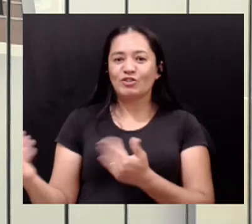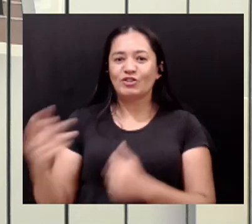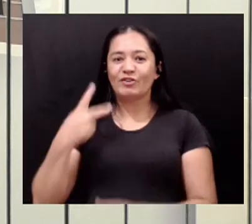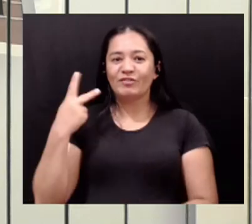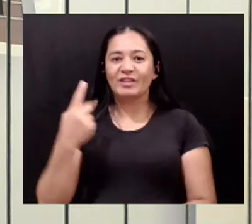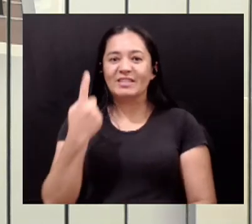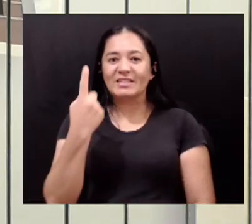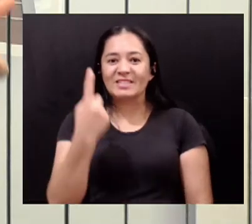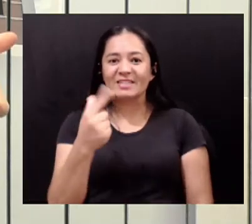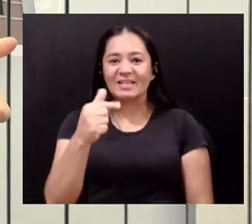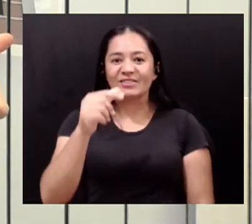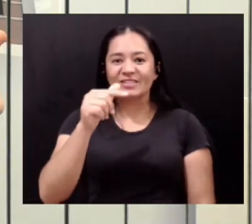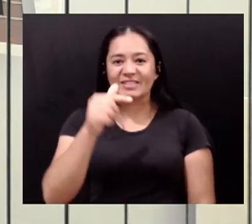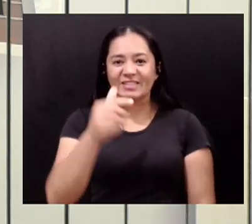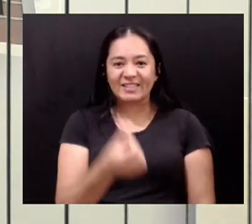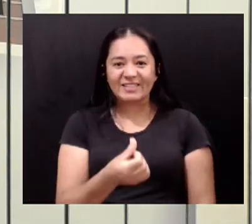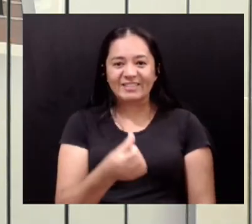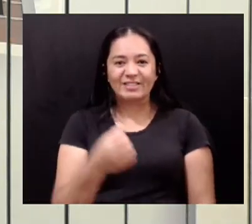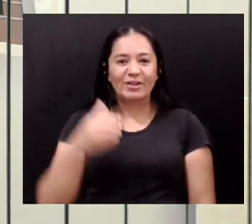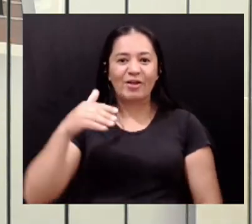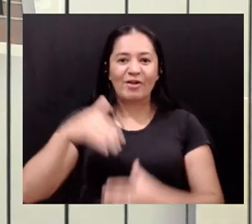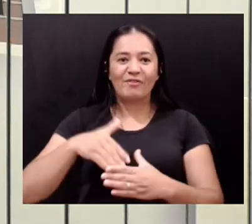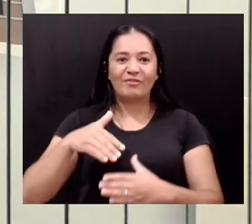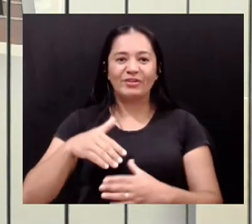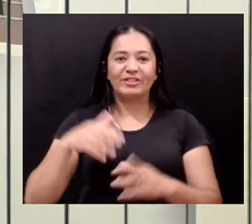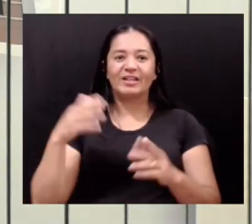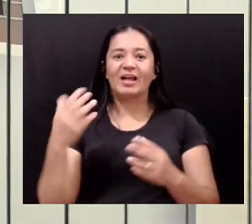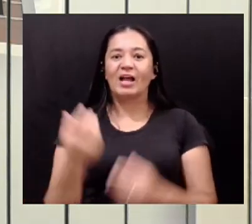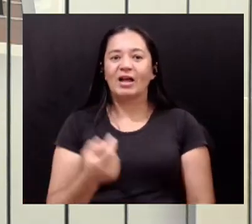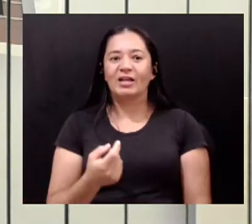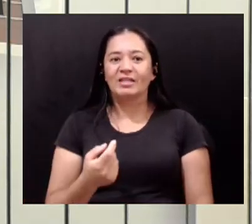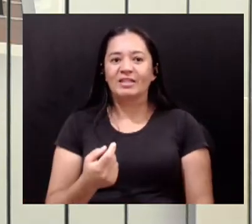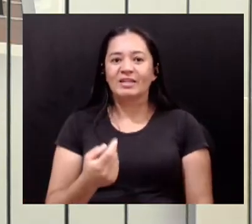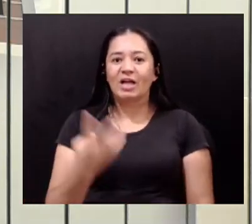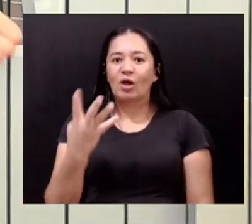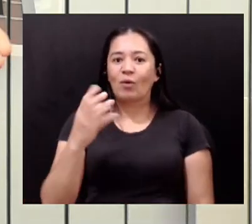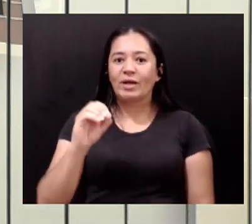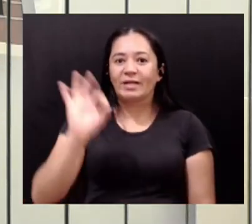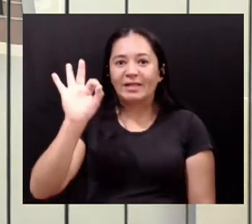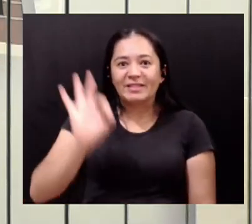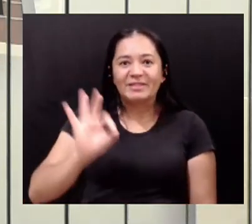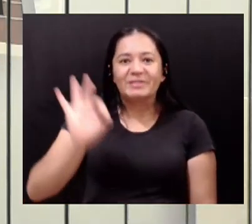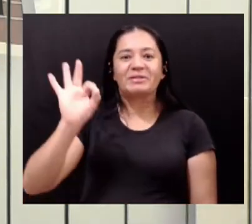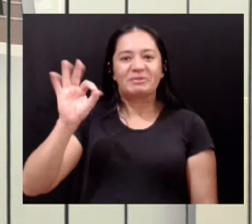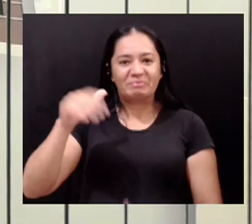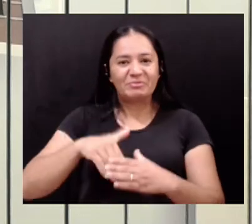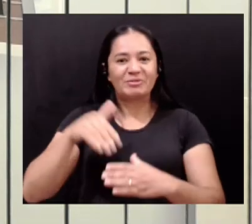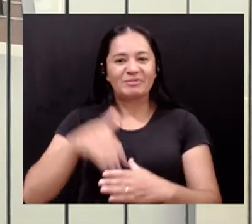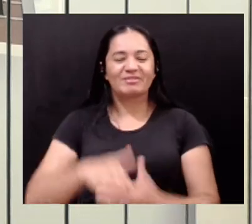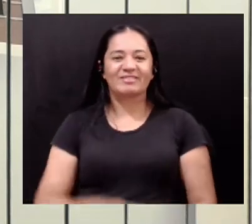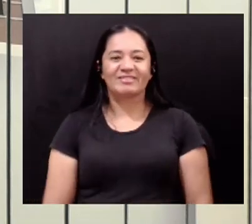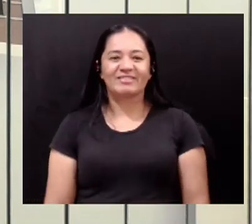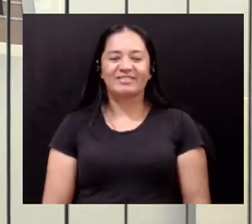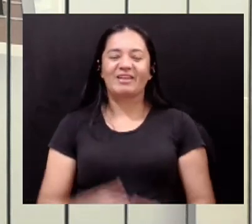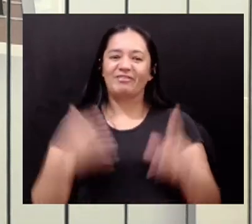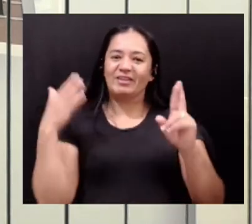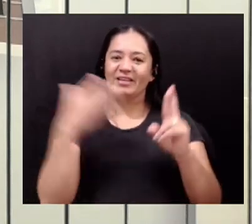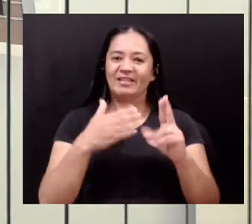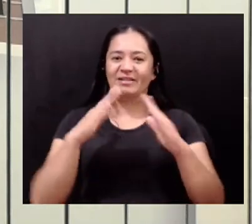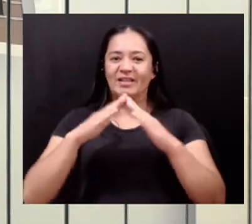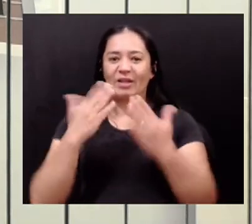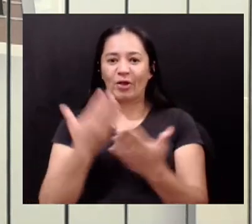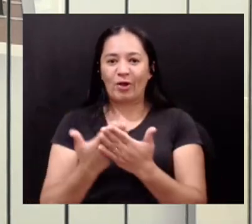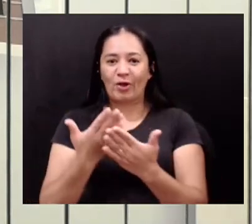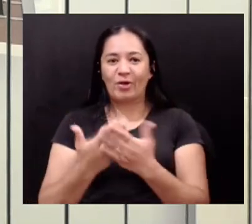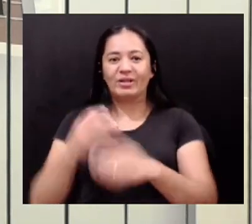176 votos, o que correspondeu a 40% dos votos. Vai representar a Escola Estadual Felipe